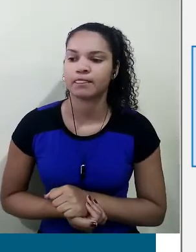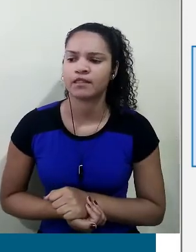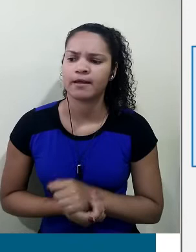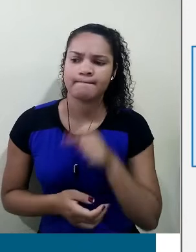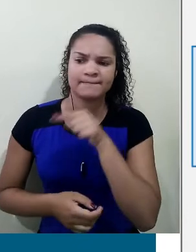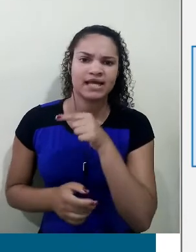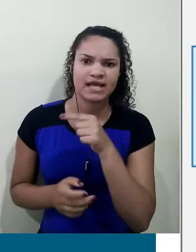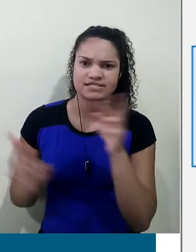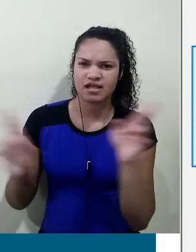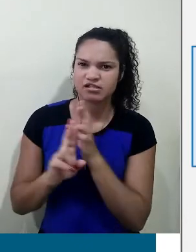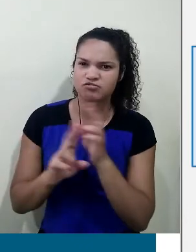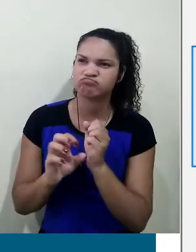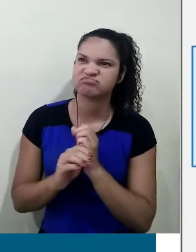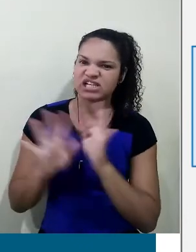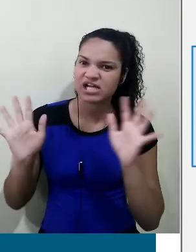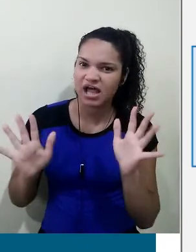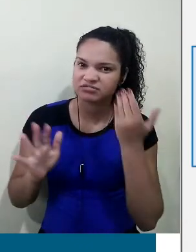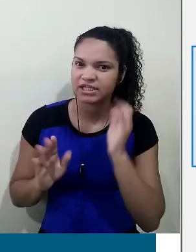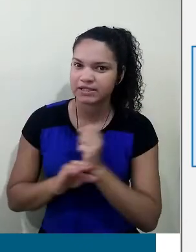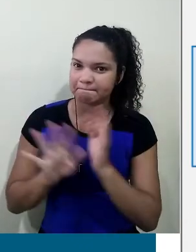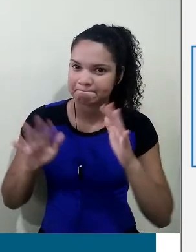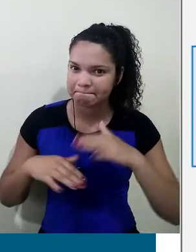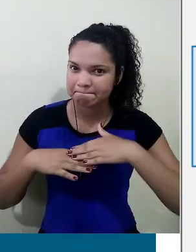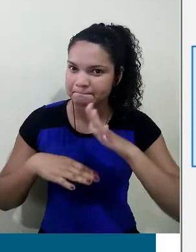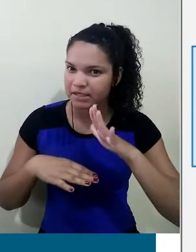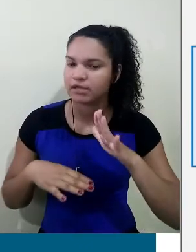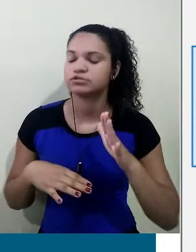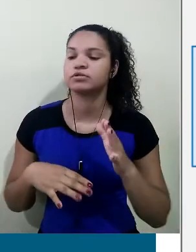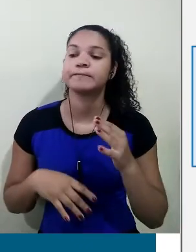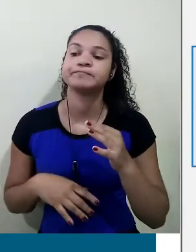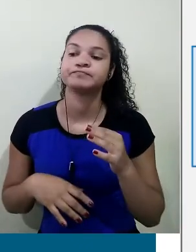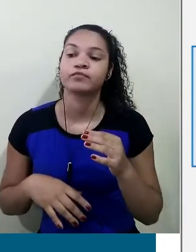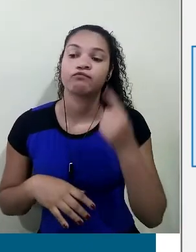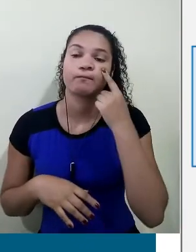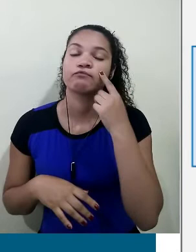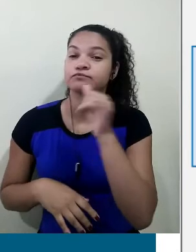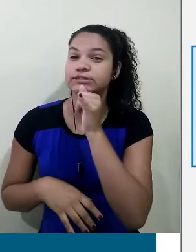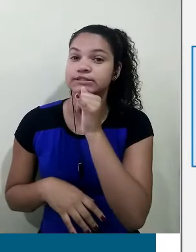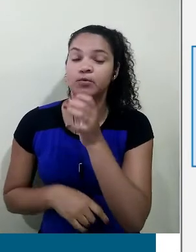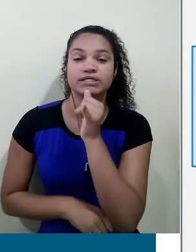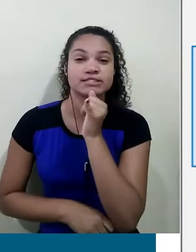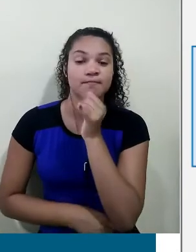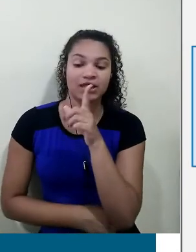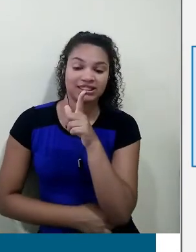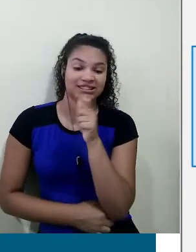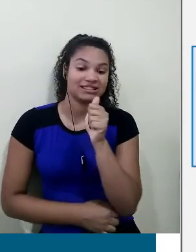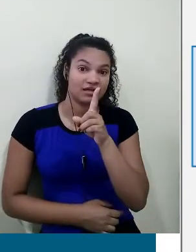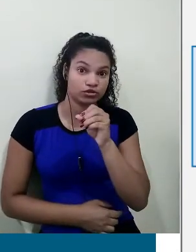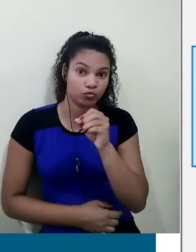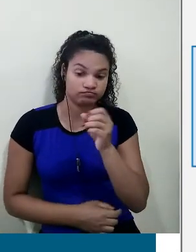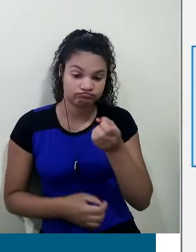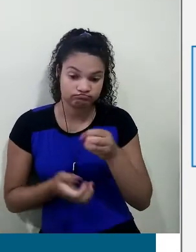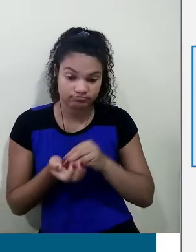amostral. Para que essa relação fique mais clara, vamos ver um exemplo de calcular a probabilidade de lançar um dado e